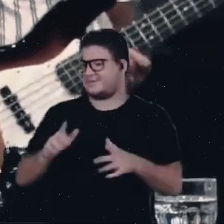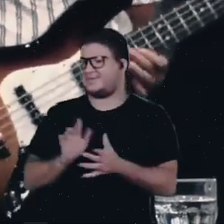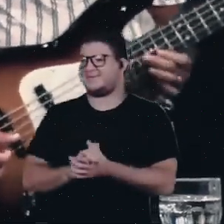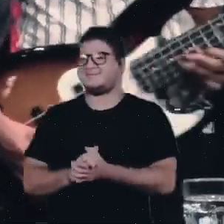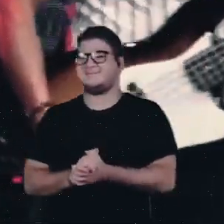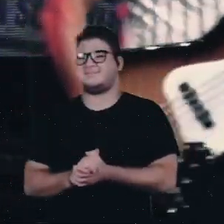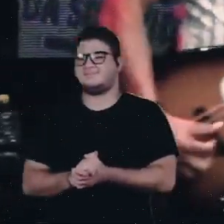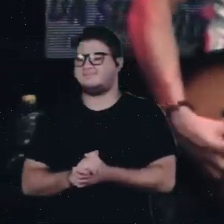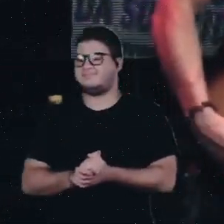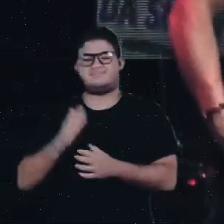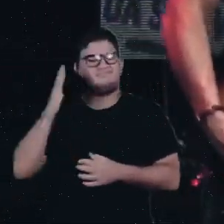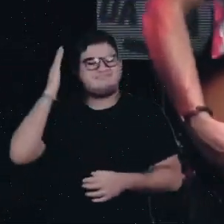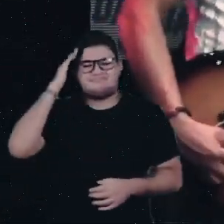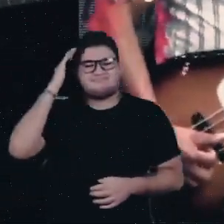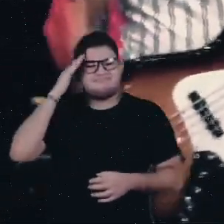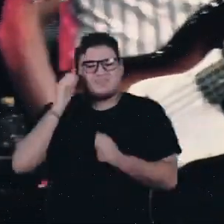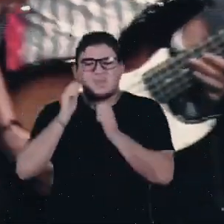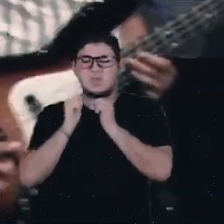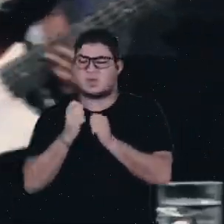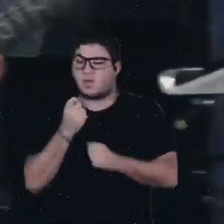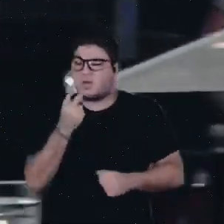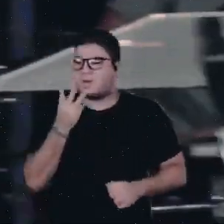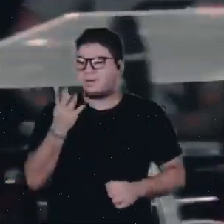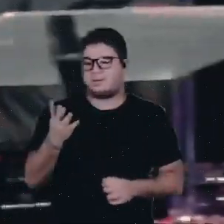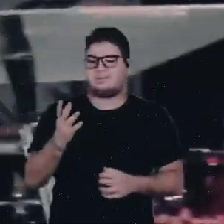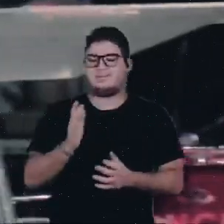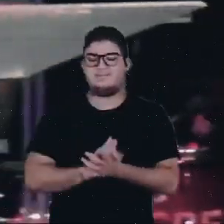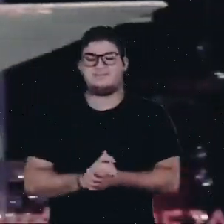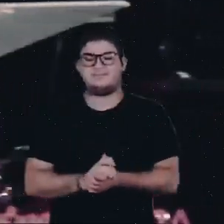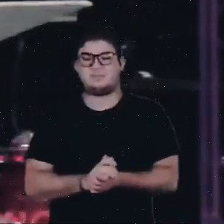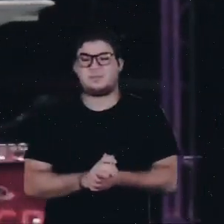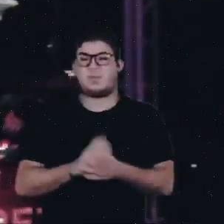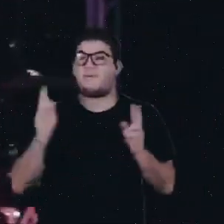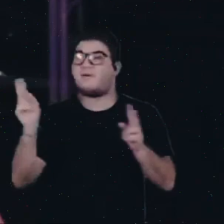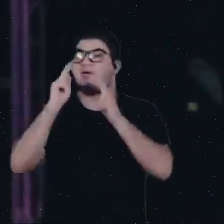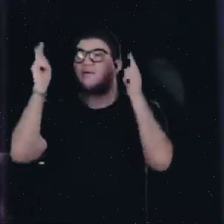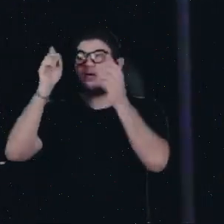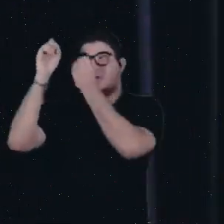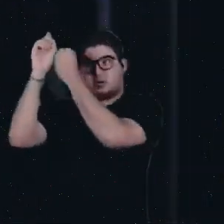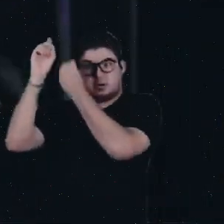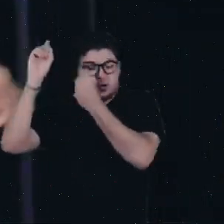Você não tem como contar. Agora, vê o valor que Deus nos dá.